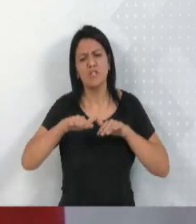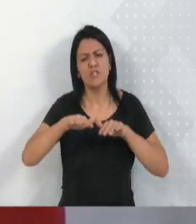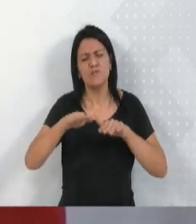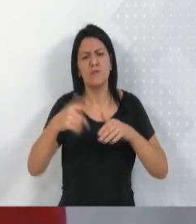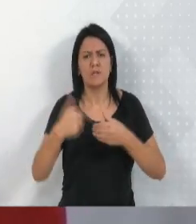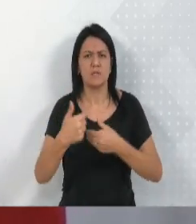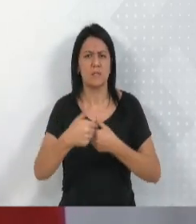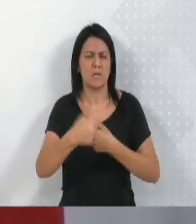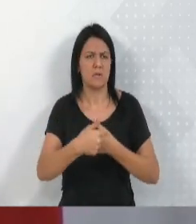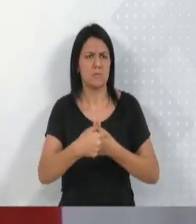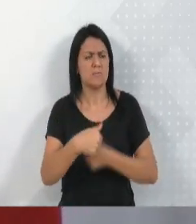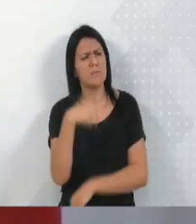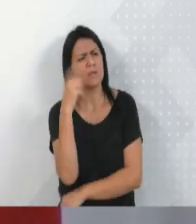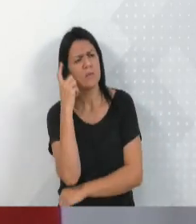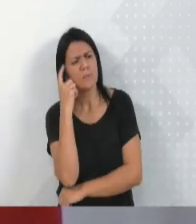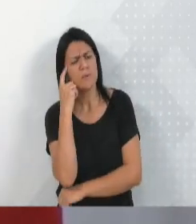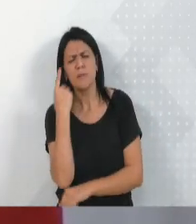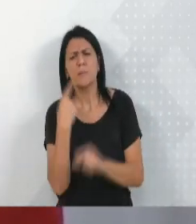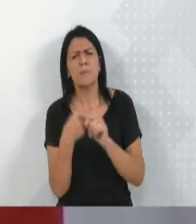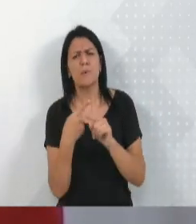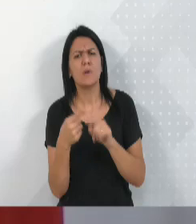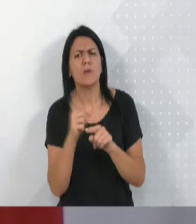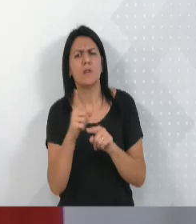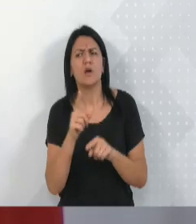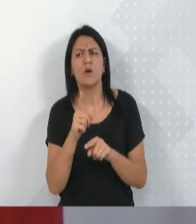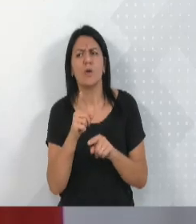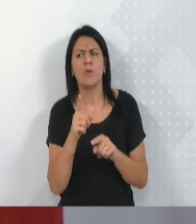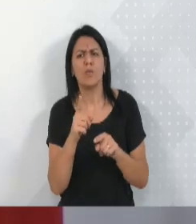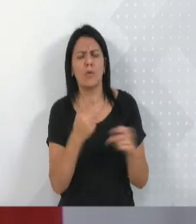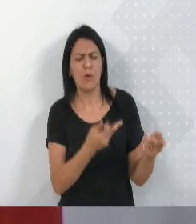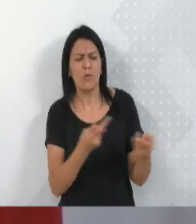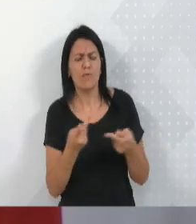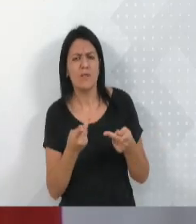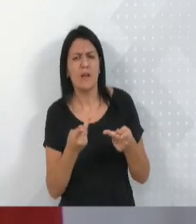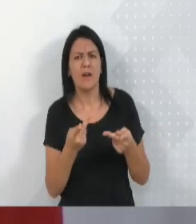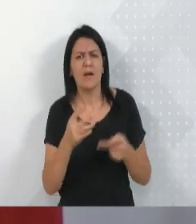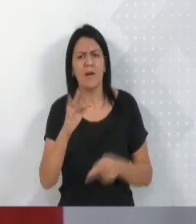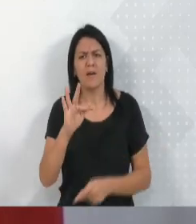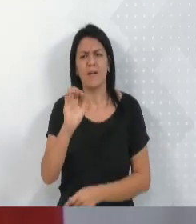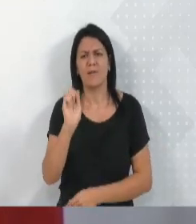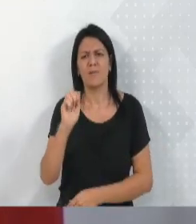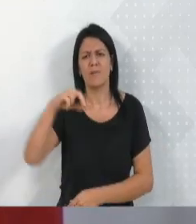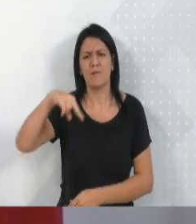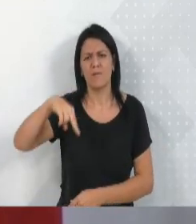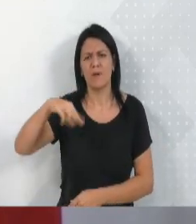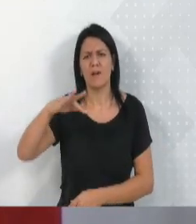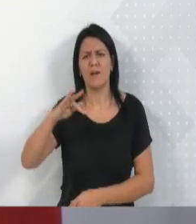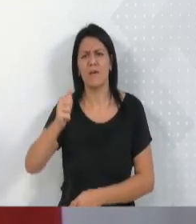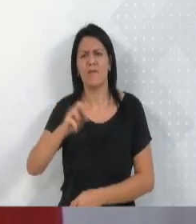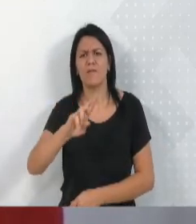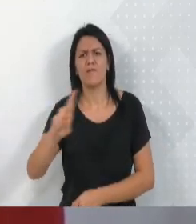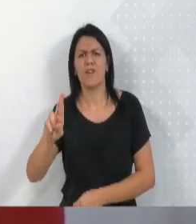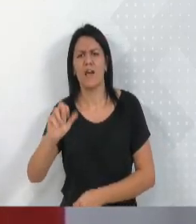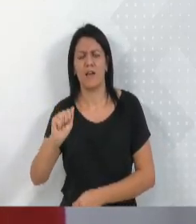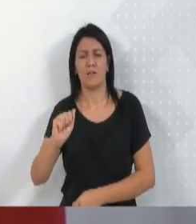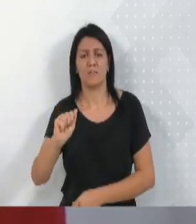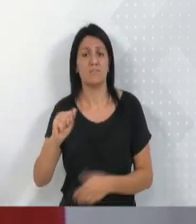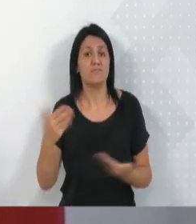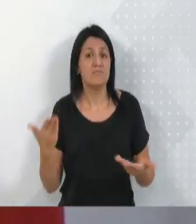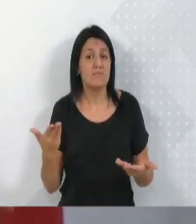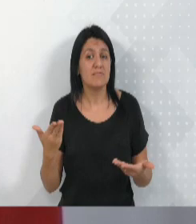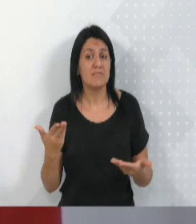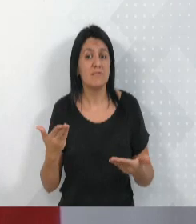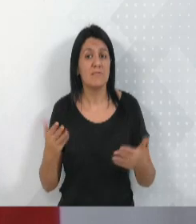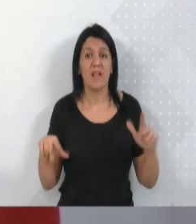pensei, por que não utilizarmos as nossas bandas e fanfarras como um legítimo indutor de lazer, cultura